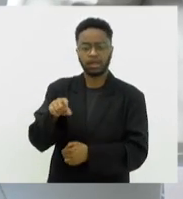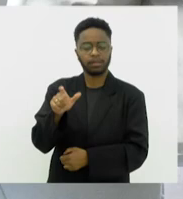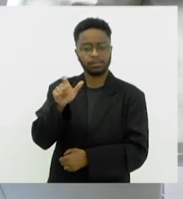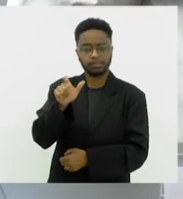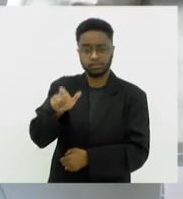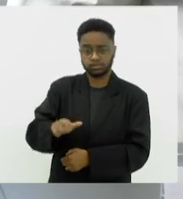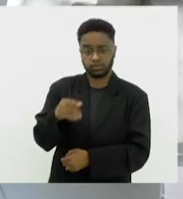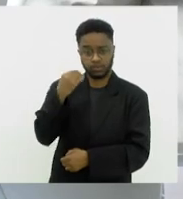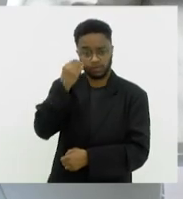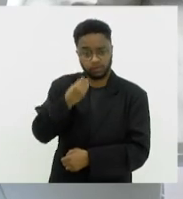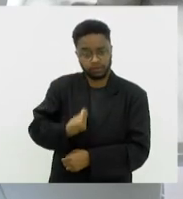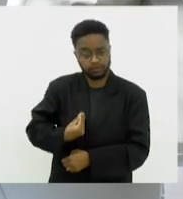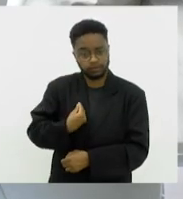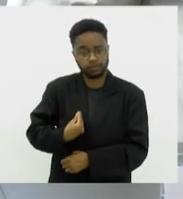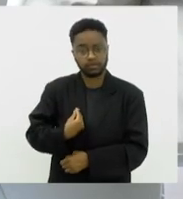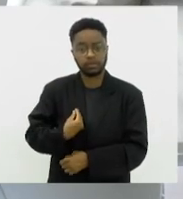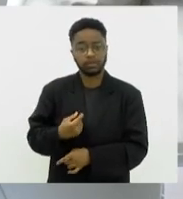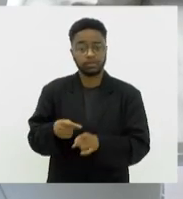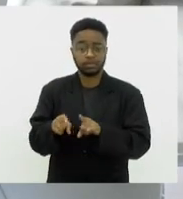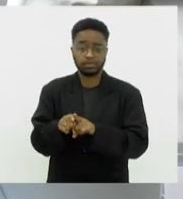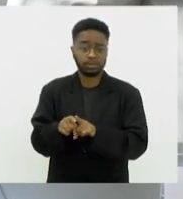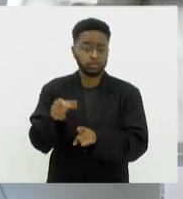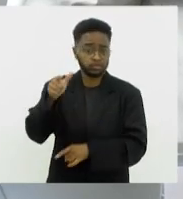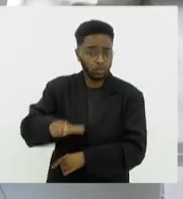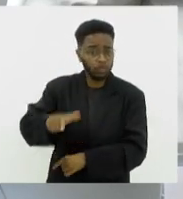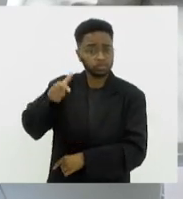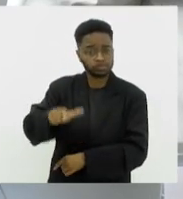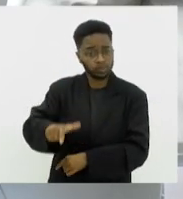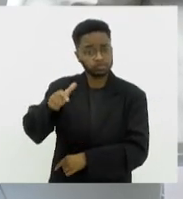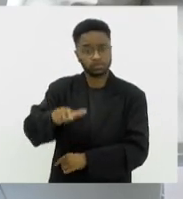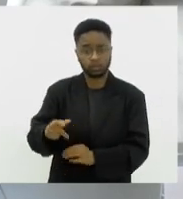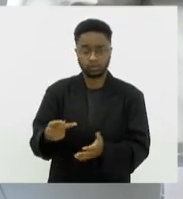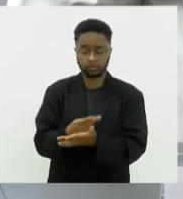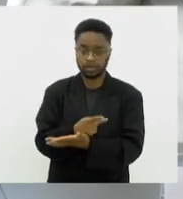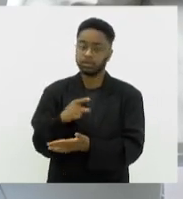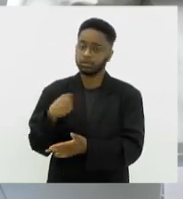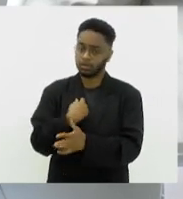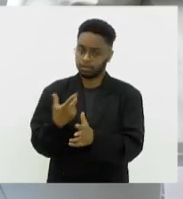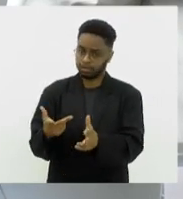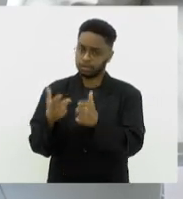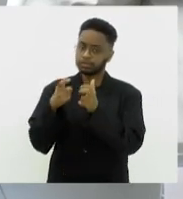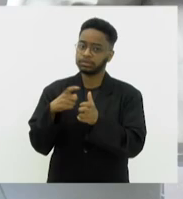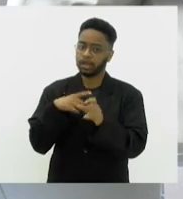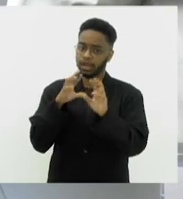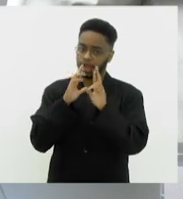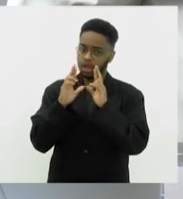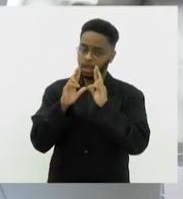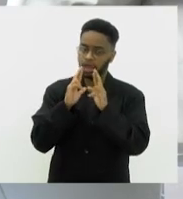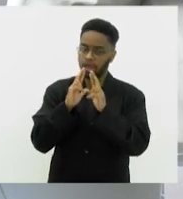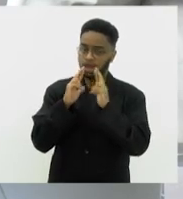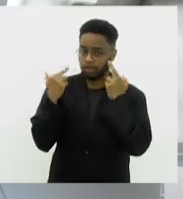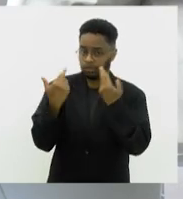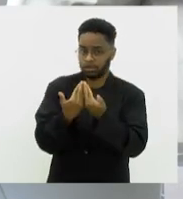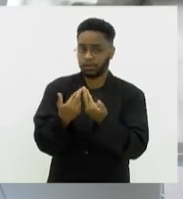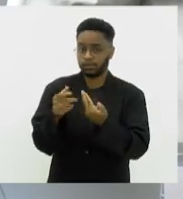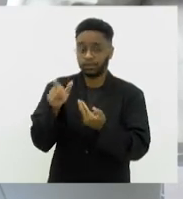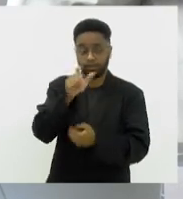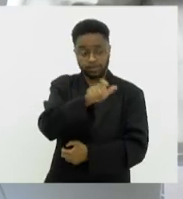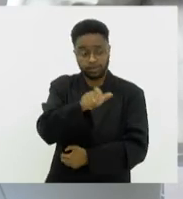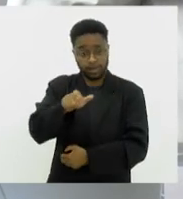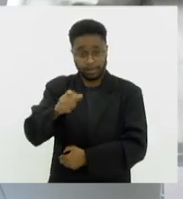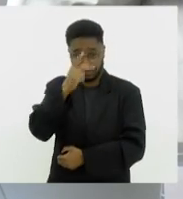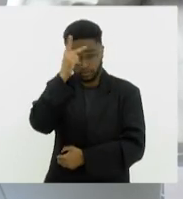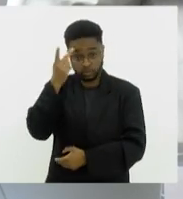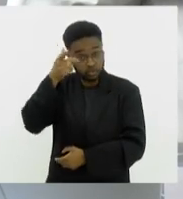passa e e reiterada vezes porque a gente viu aqui nos casos das auditivas que pessoas foram aprisionadas